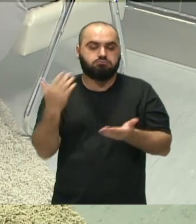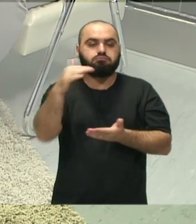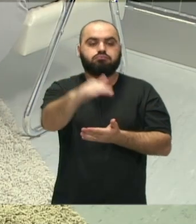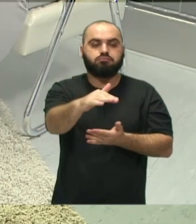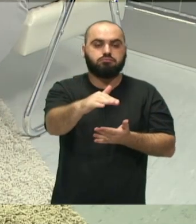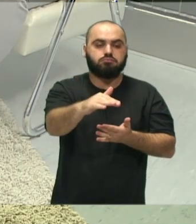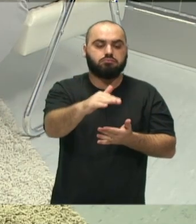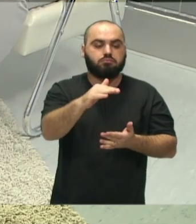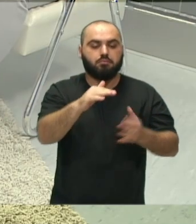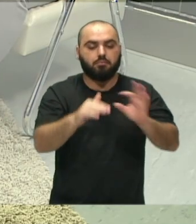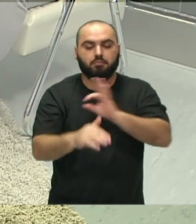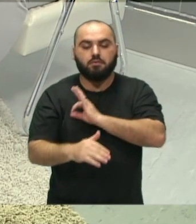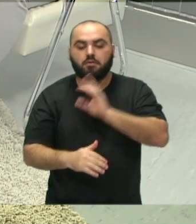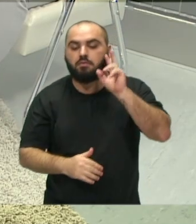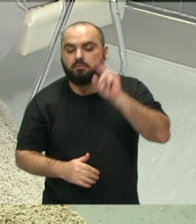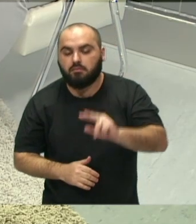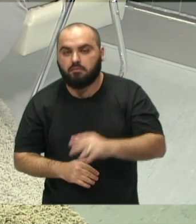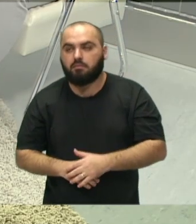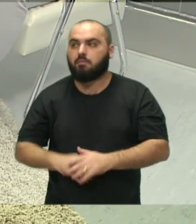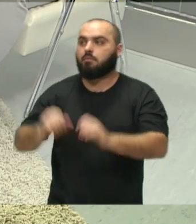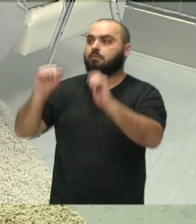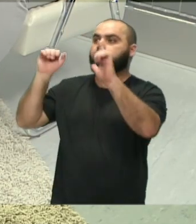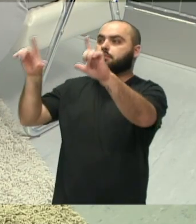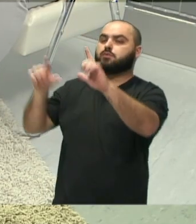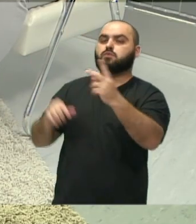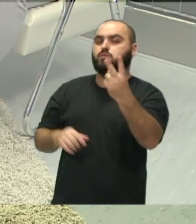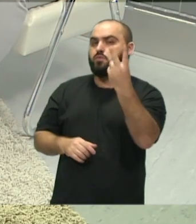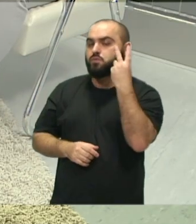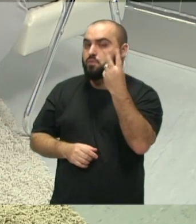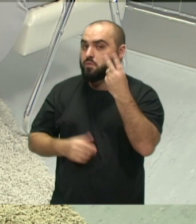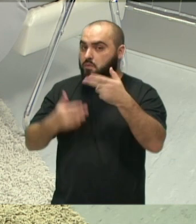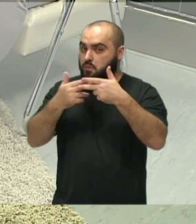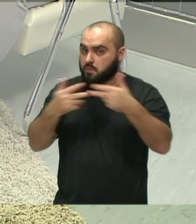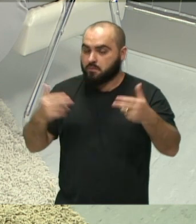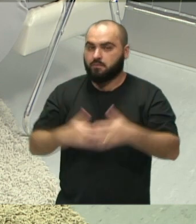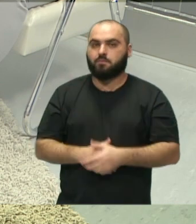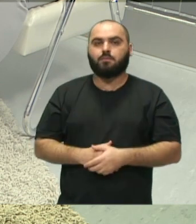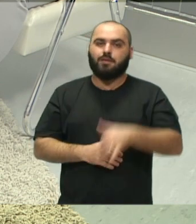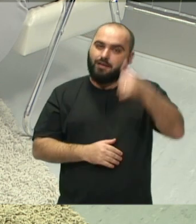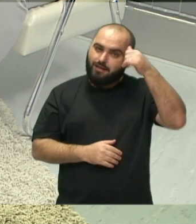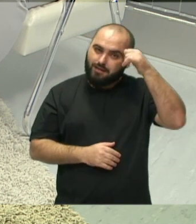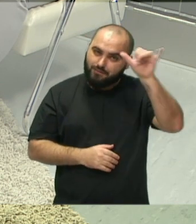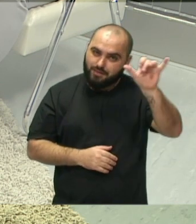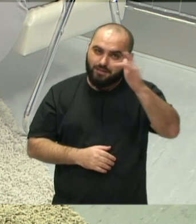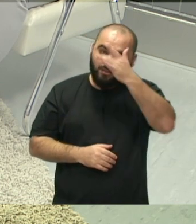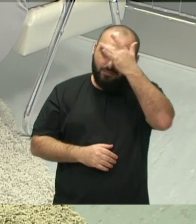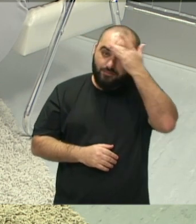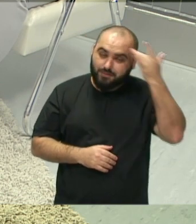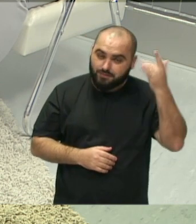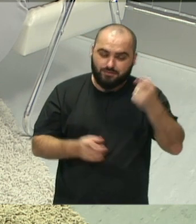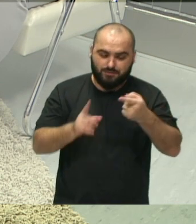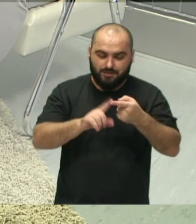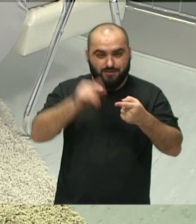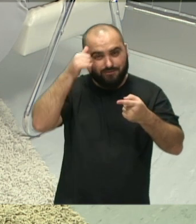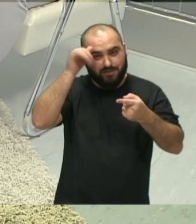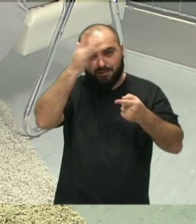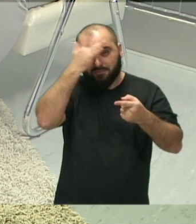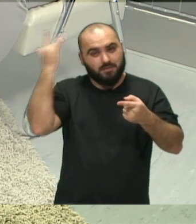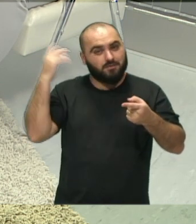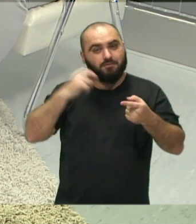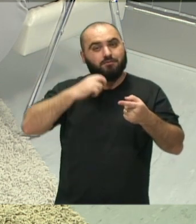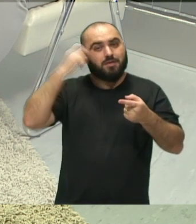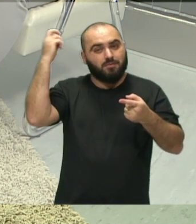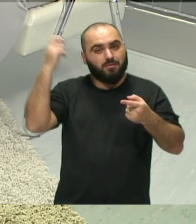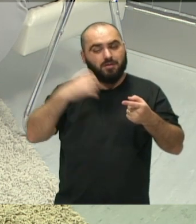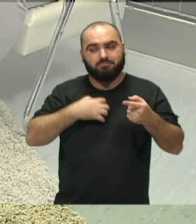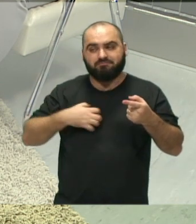como na placa, nós estamos fazendo duas coisas. Nós estamos evitando que essas pessoas tenham constrangimento, porque